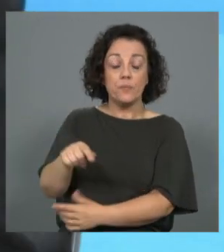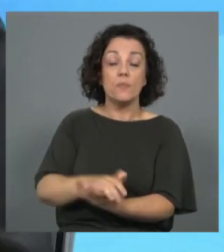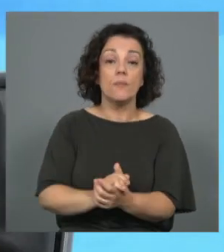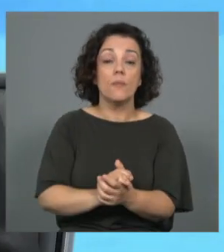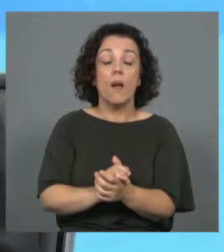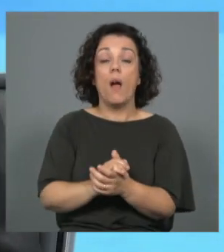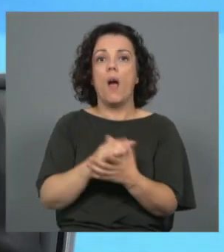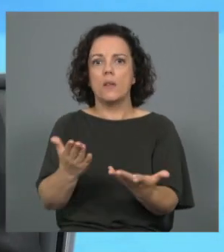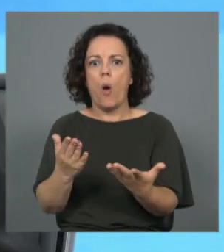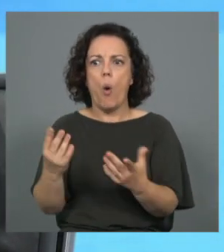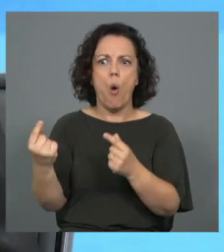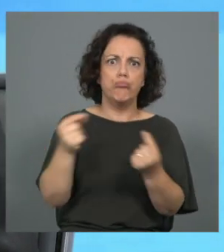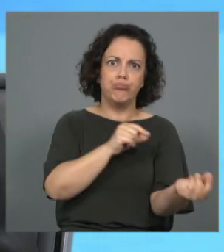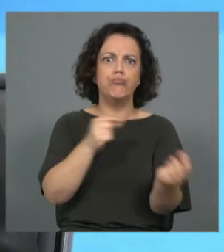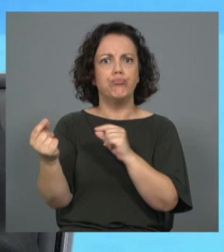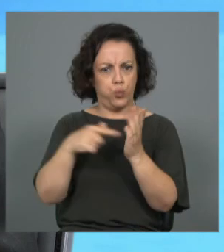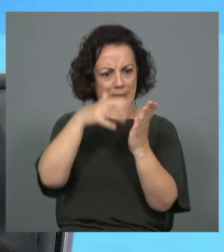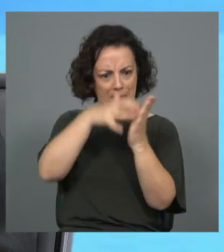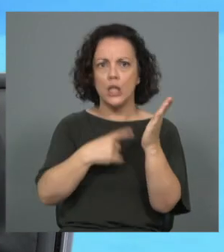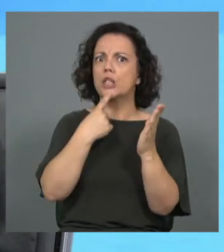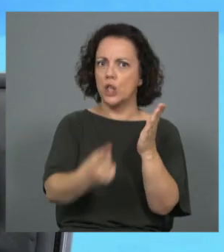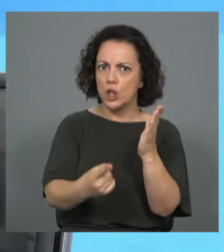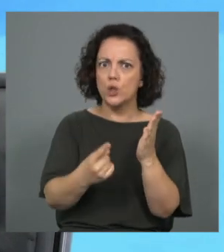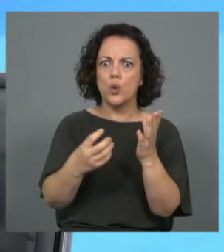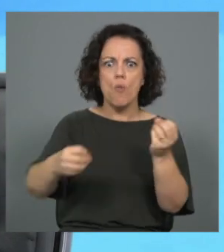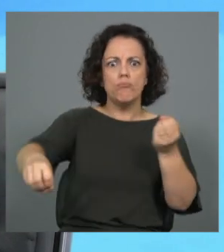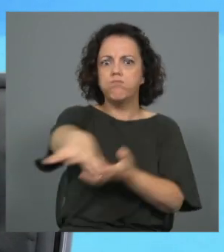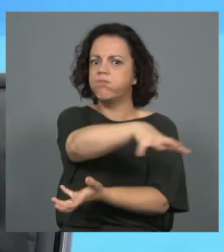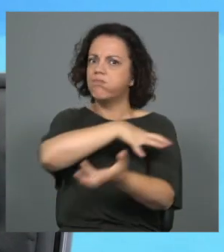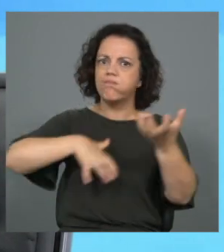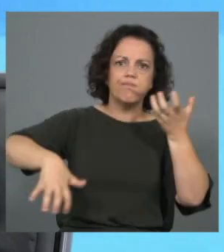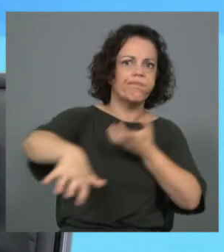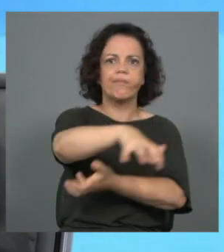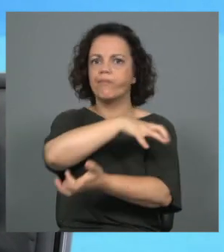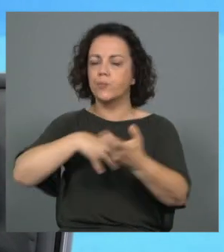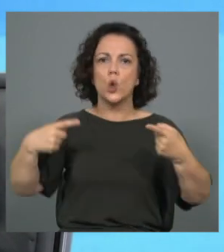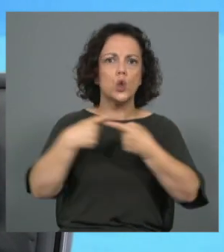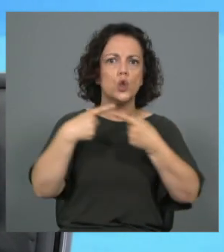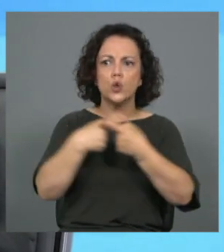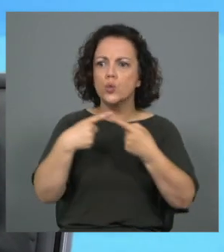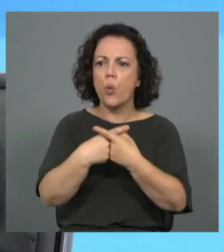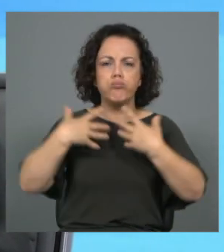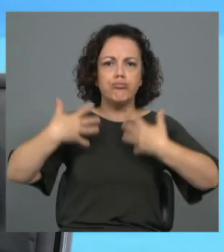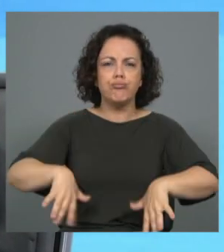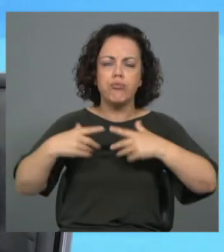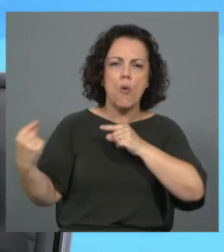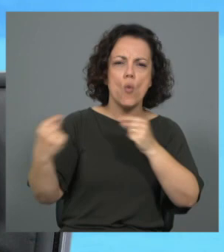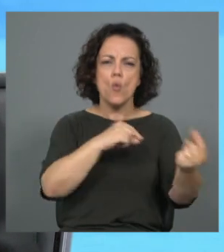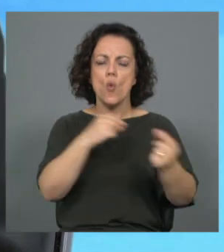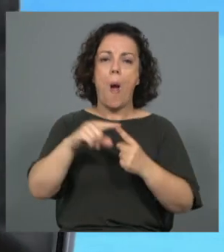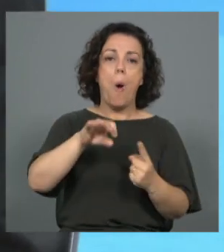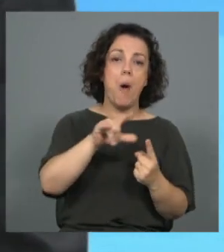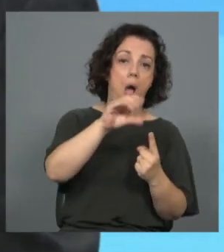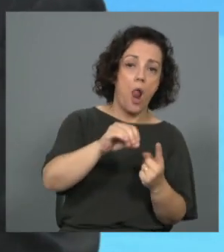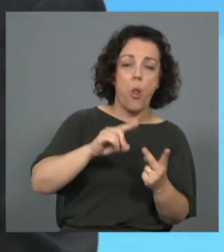houve discussões abertas, diz o texto, muita agitação e uma discussão intensa que Paulo e Barnabé